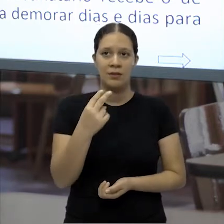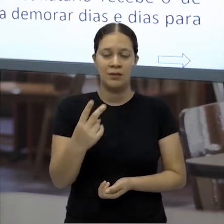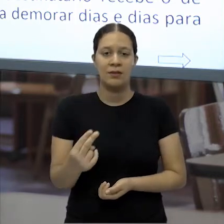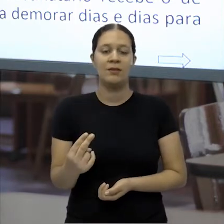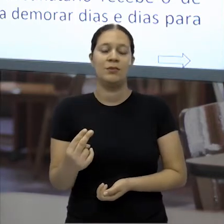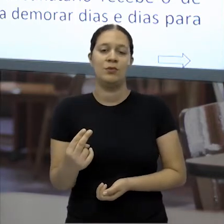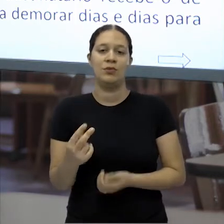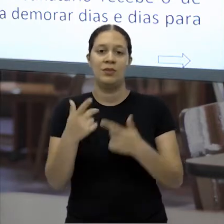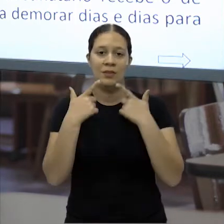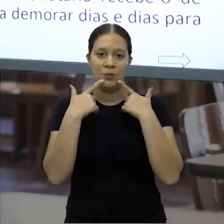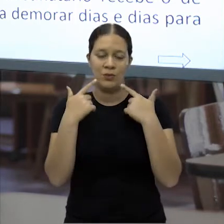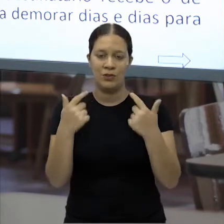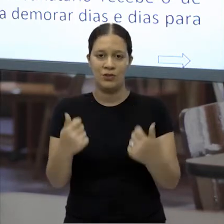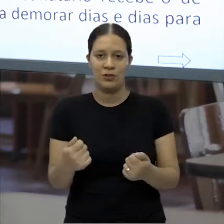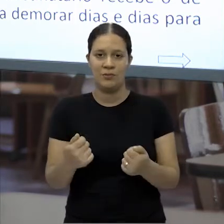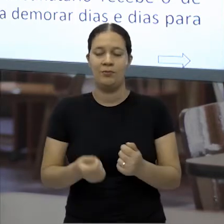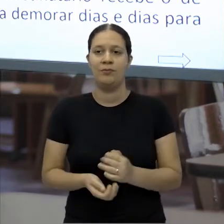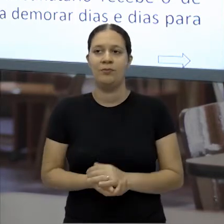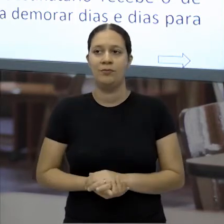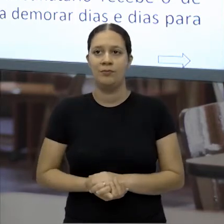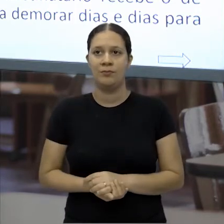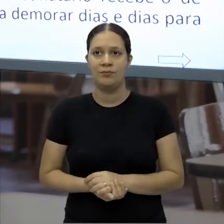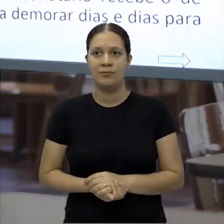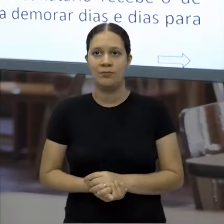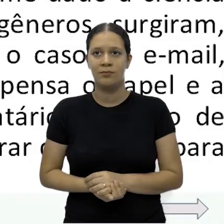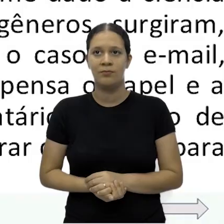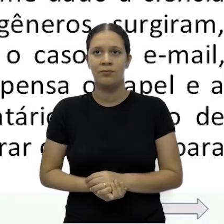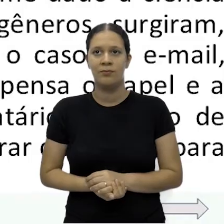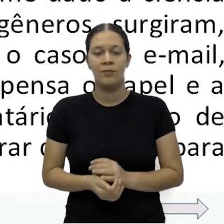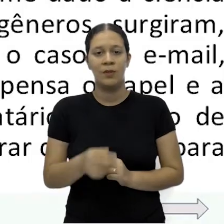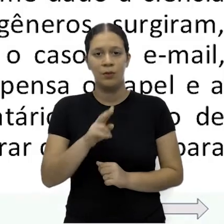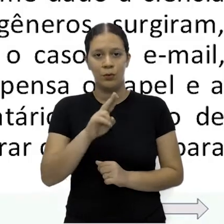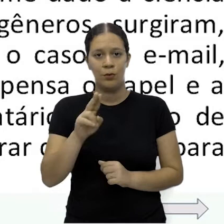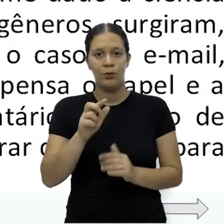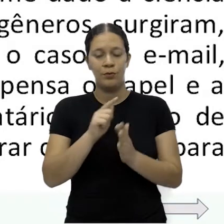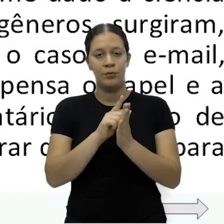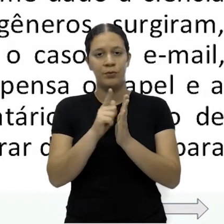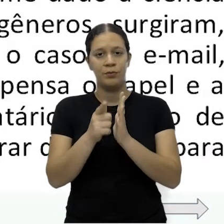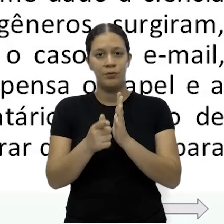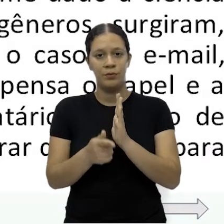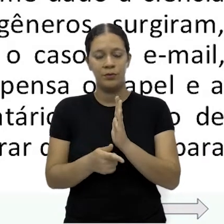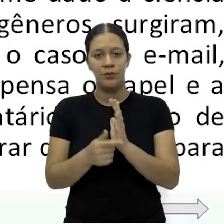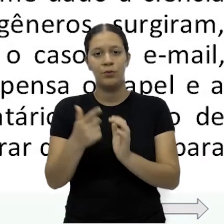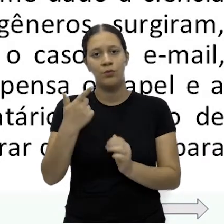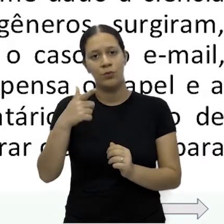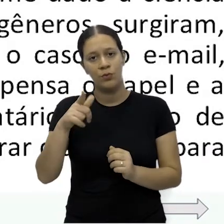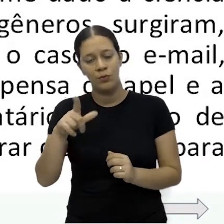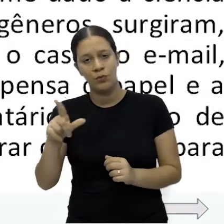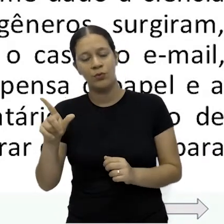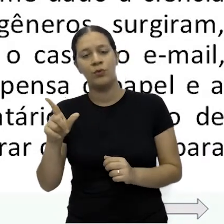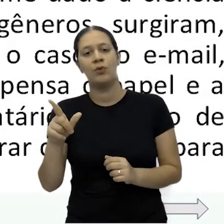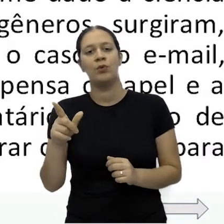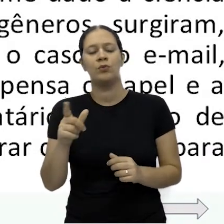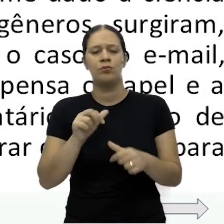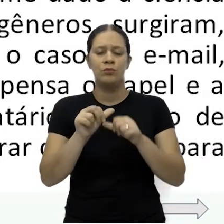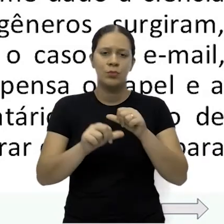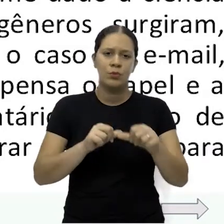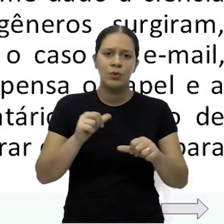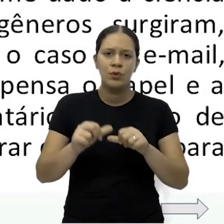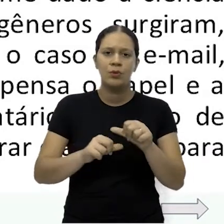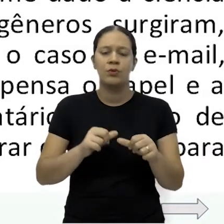Chamamos de linguística. Novos gêneros surgiram enquanto outros sofreram